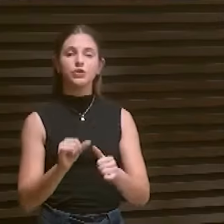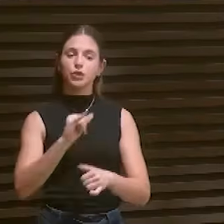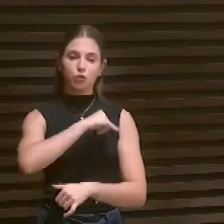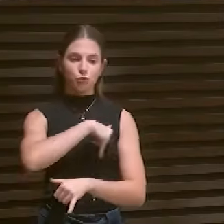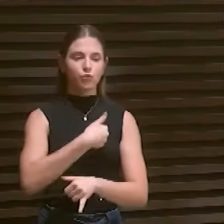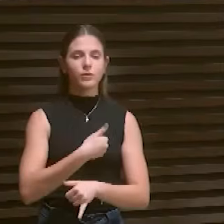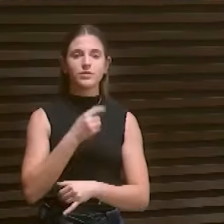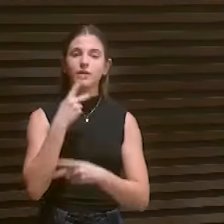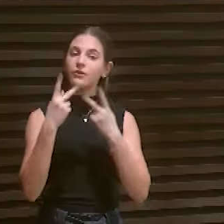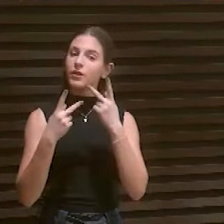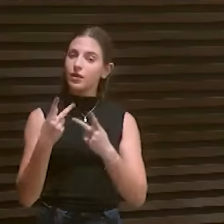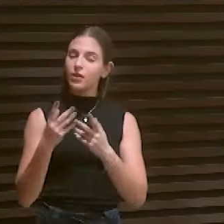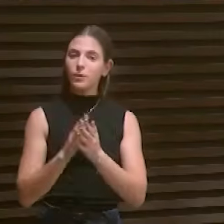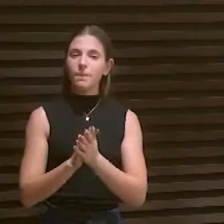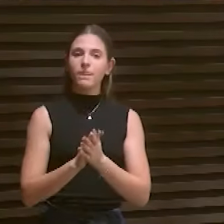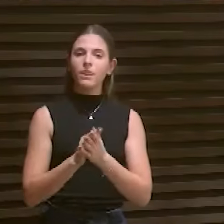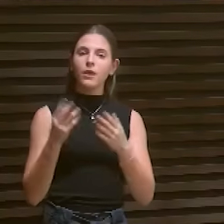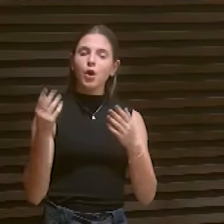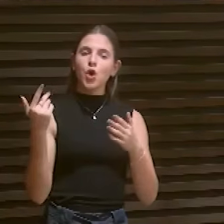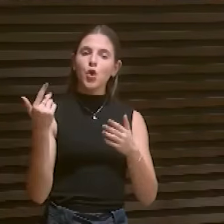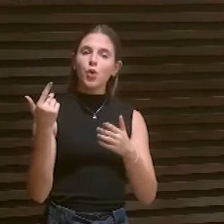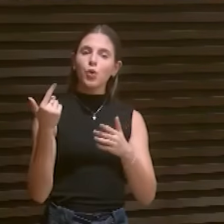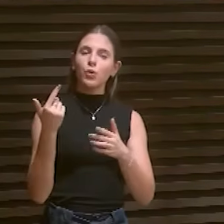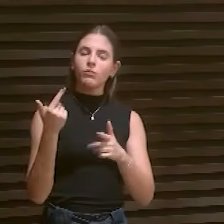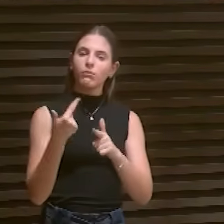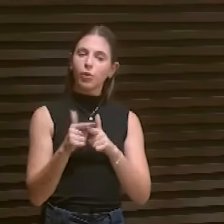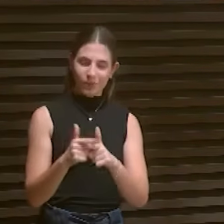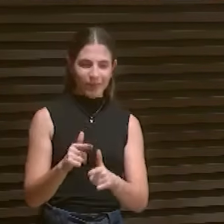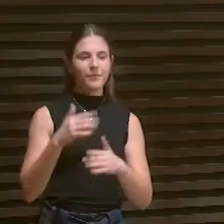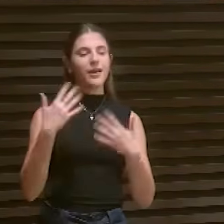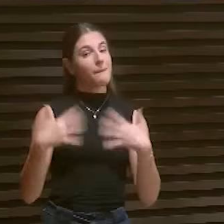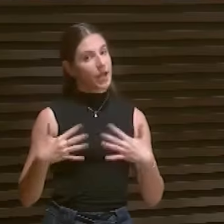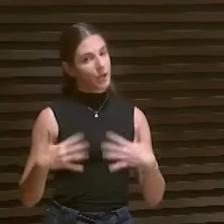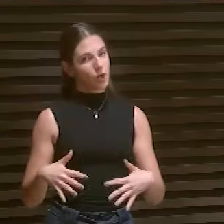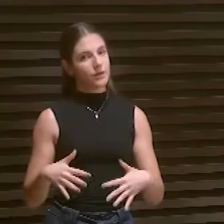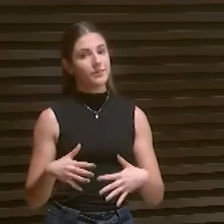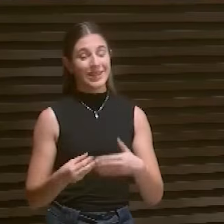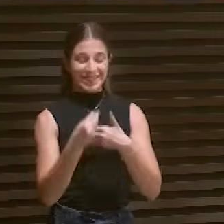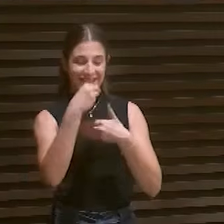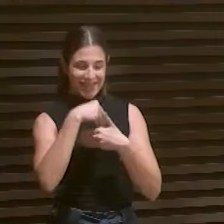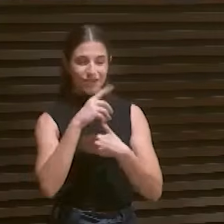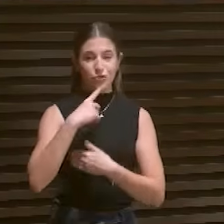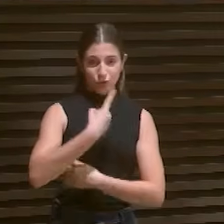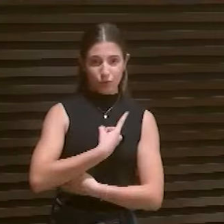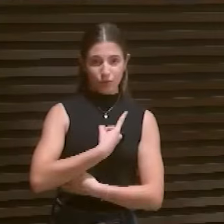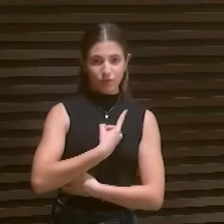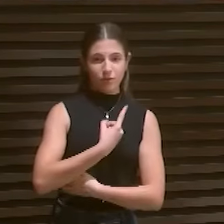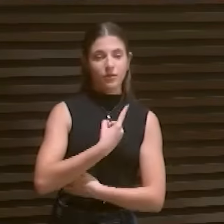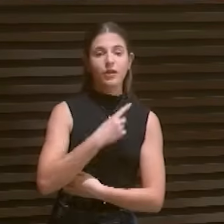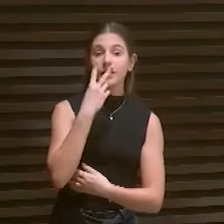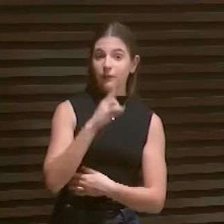se referindo. O problema é maior, o problema está dentro de nós. E é o que nós acabamos de ler ali no